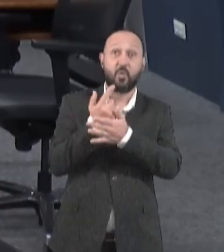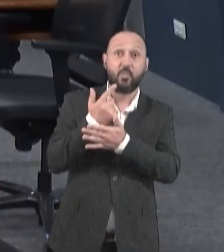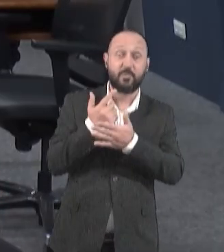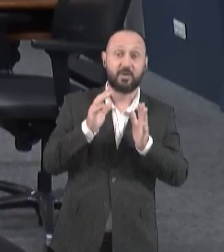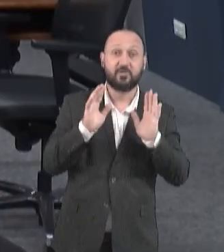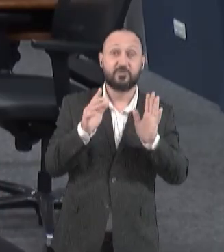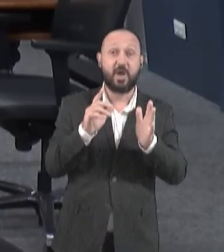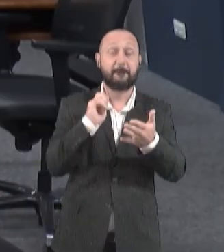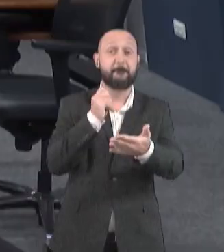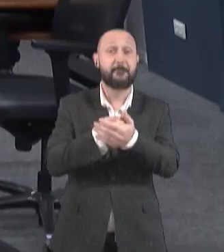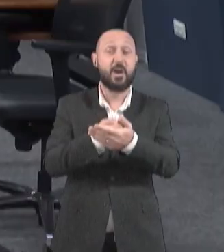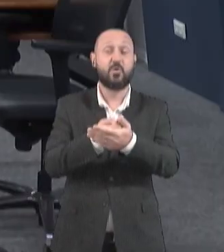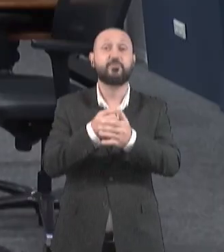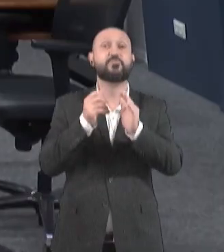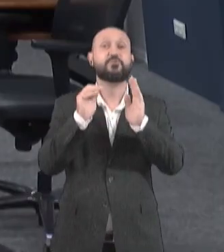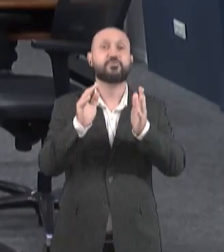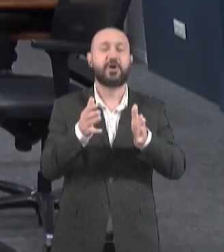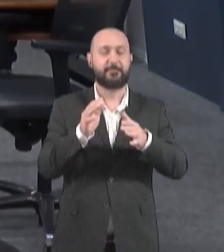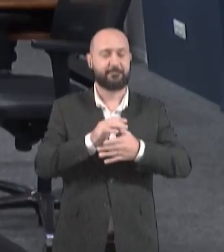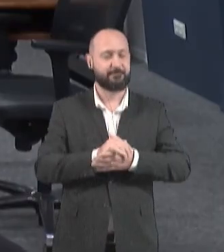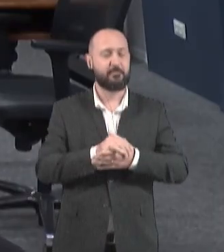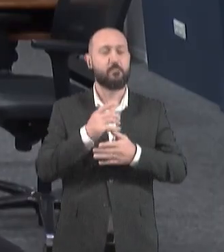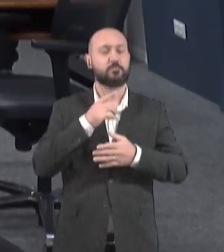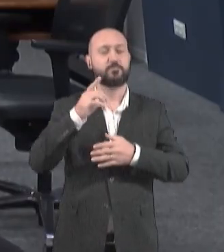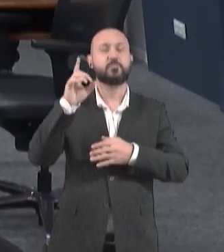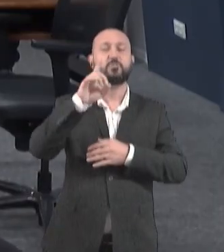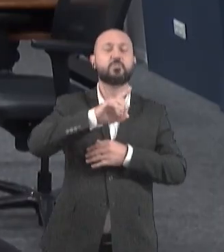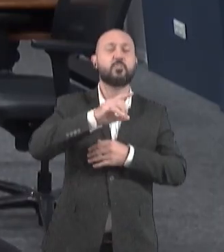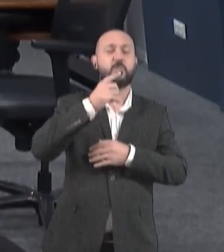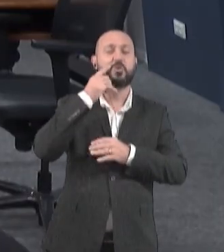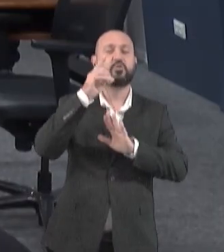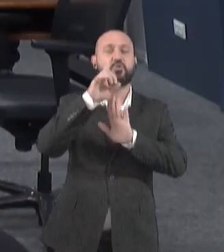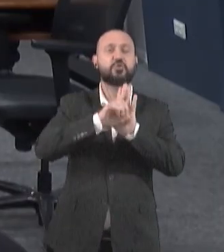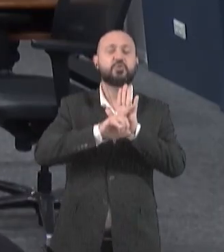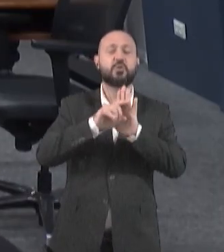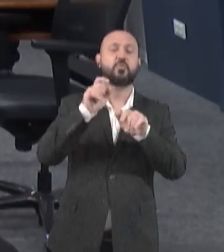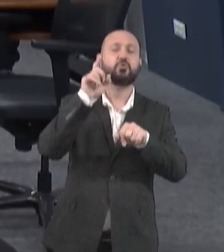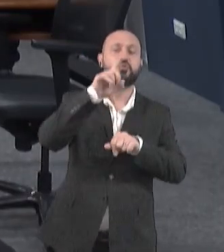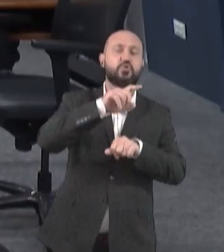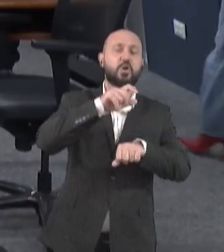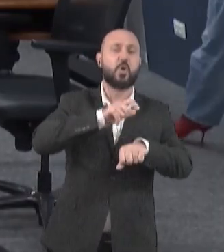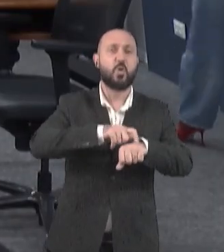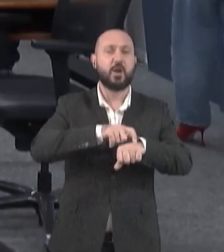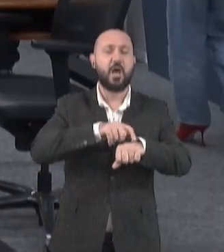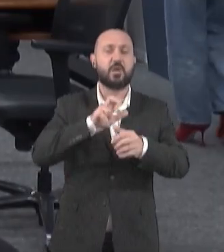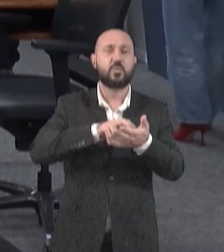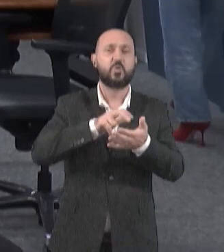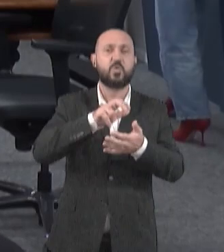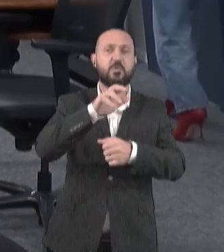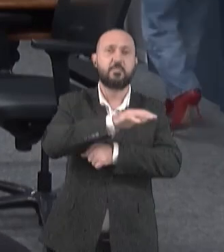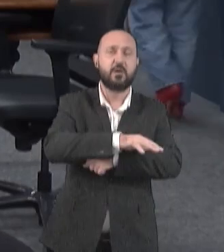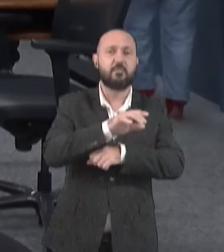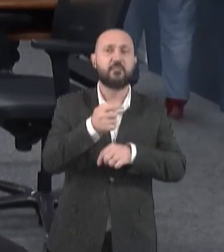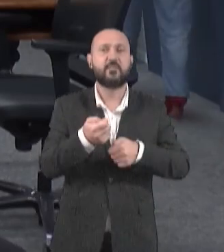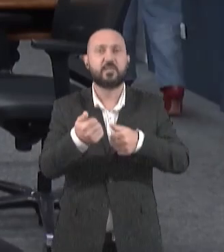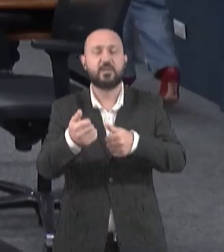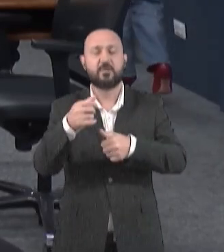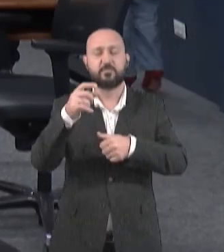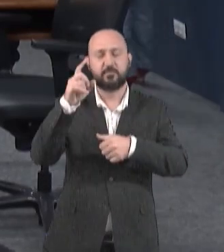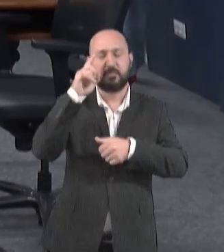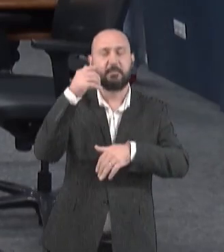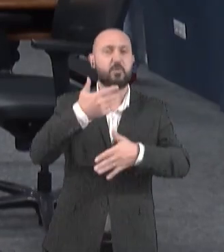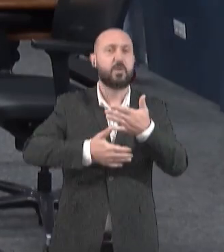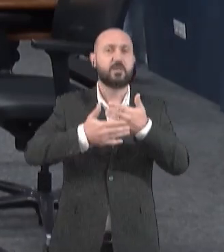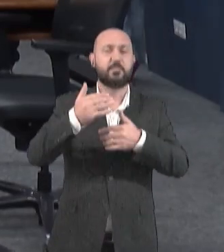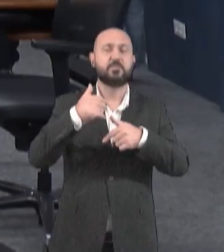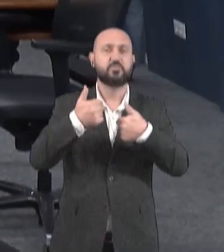um produto, já pagou pelo produto muitas vezes, você tem direito de saber o dia, o período que vai ser entregue para que não atrapalhe a sua vida diária, o seu